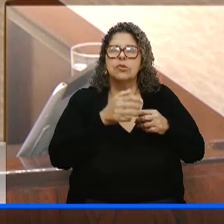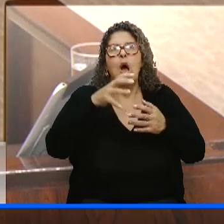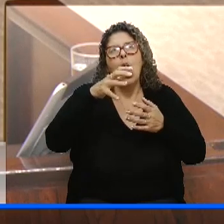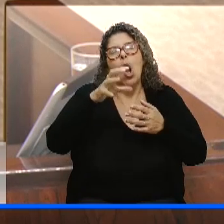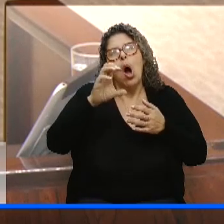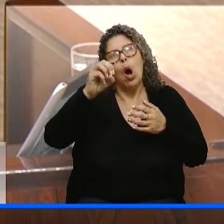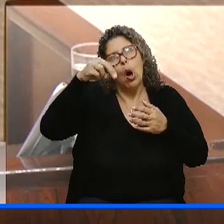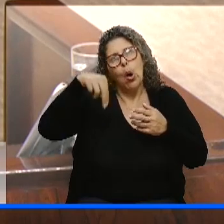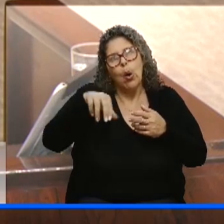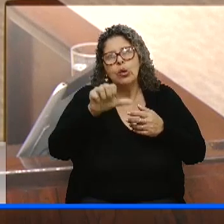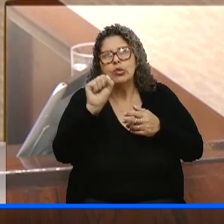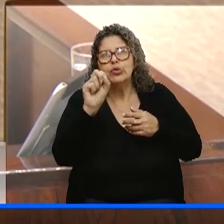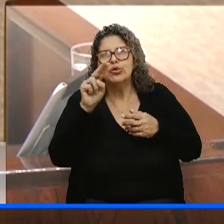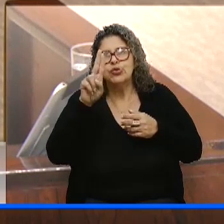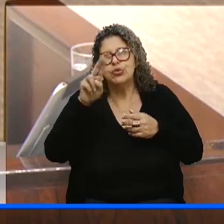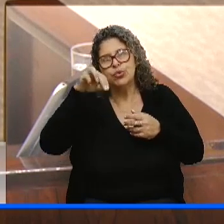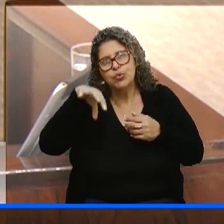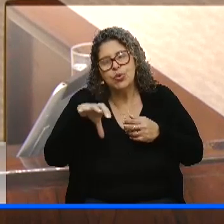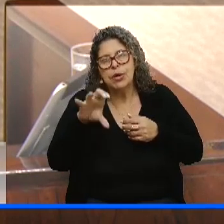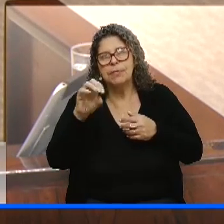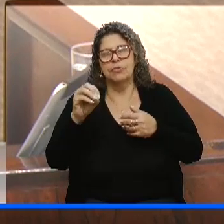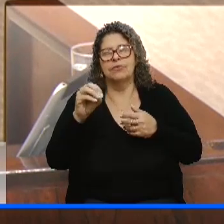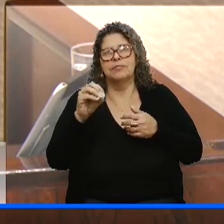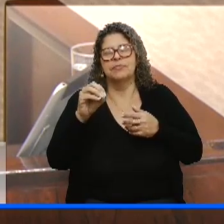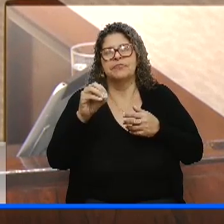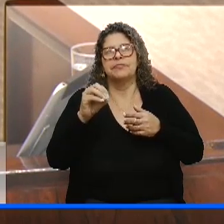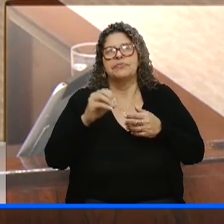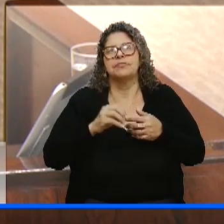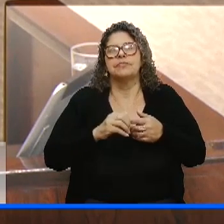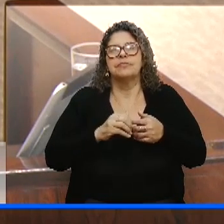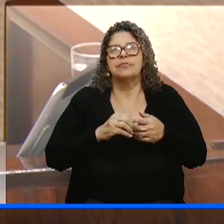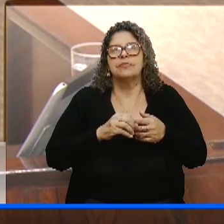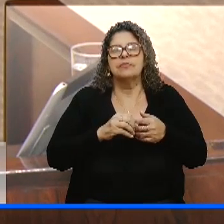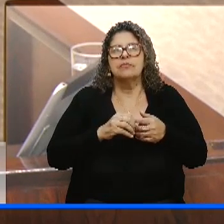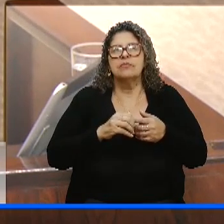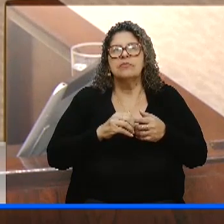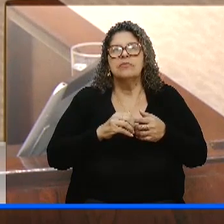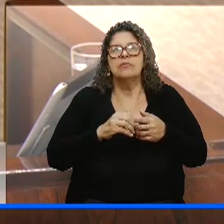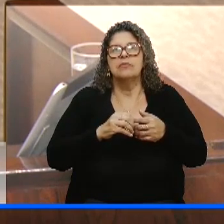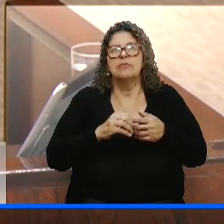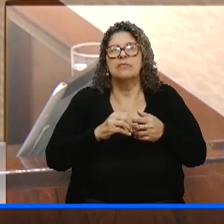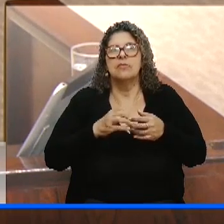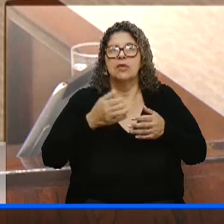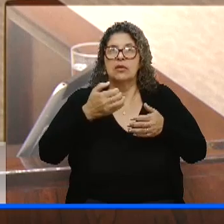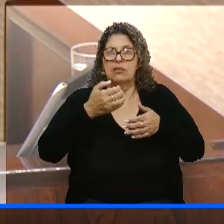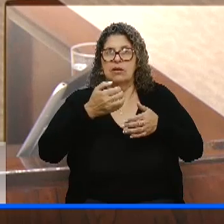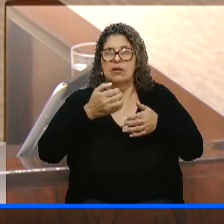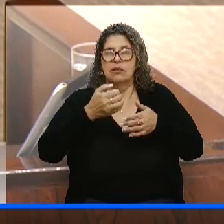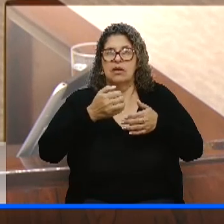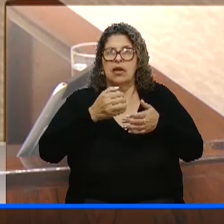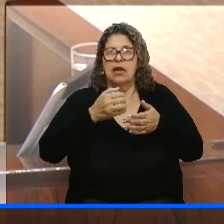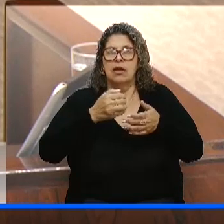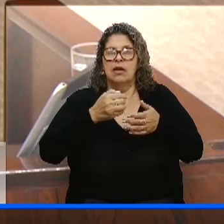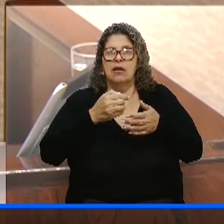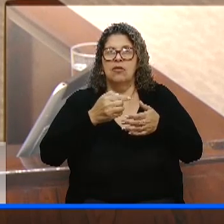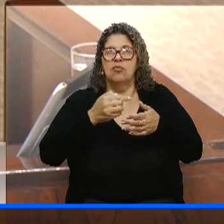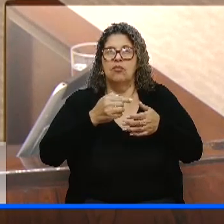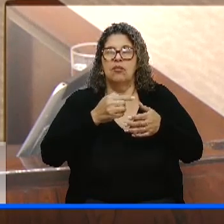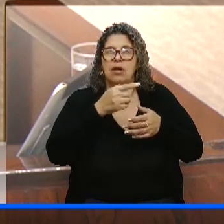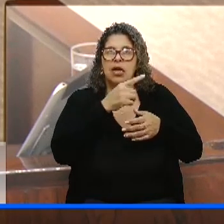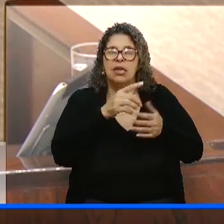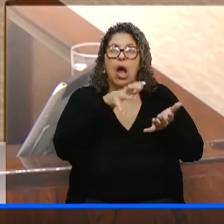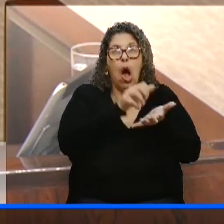ea diferença é creditado então a este produtor de energia ou a este